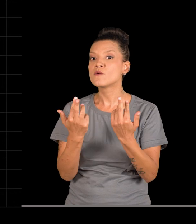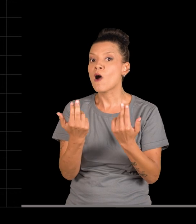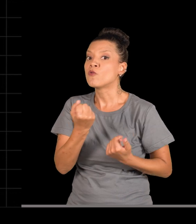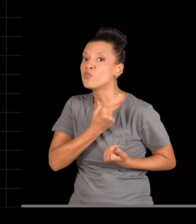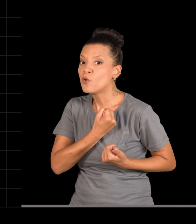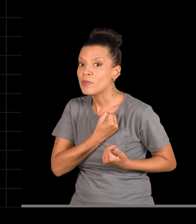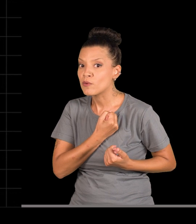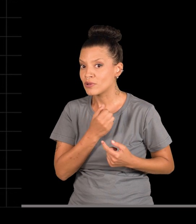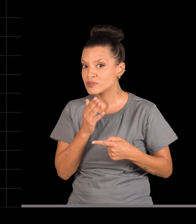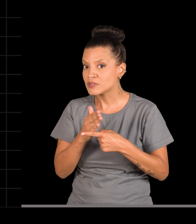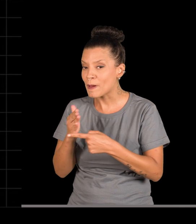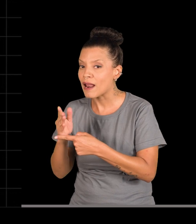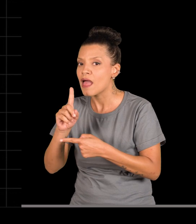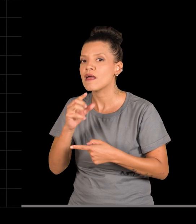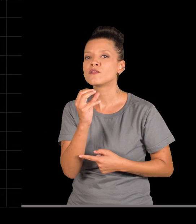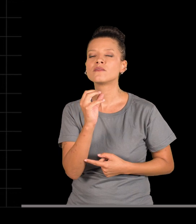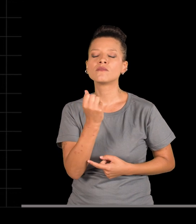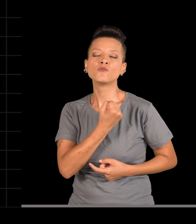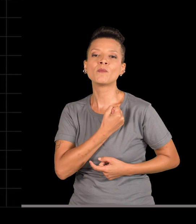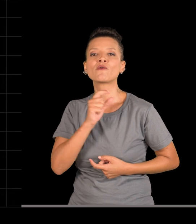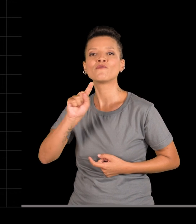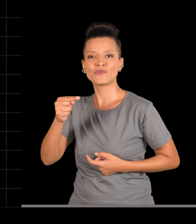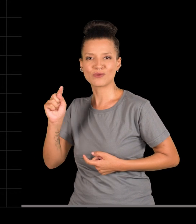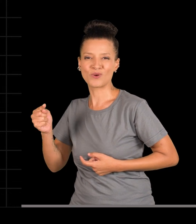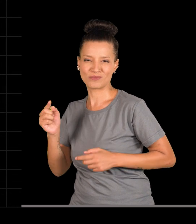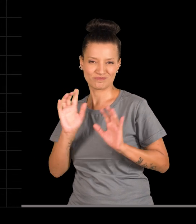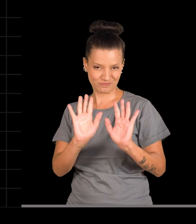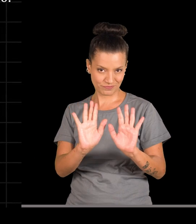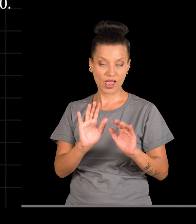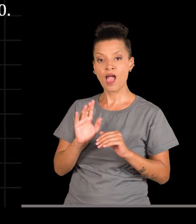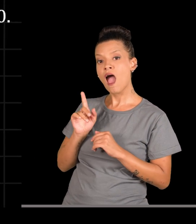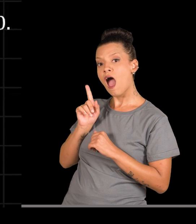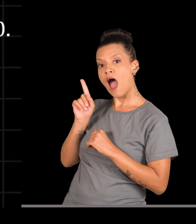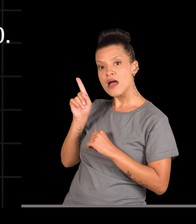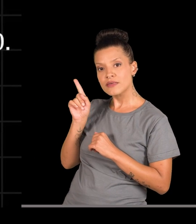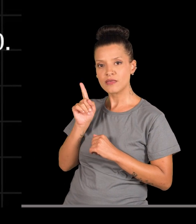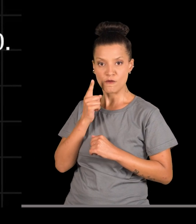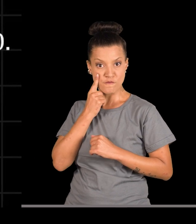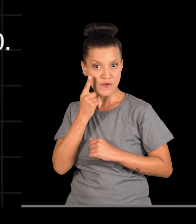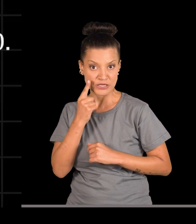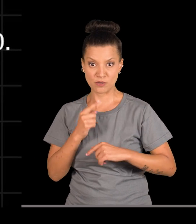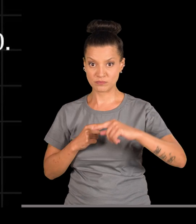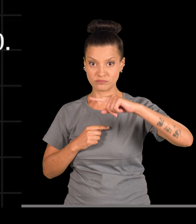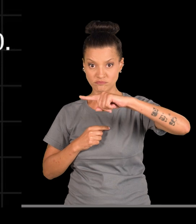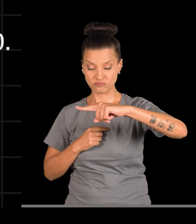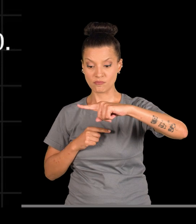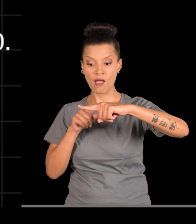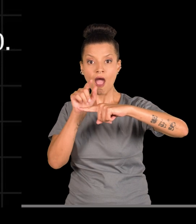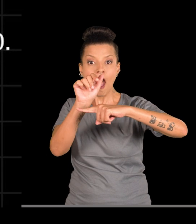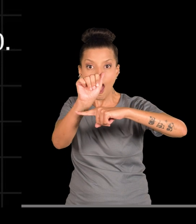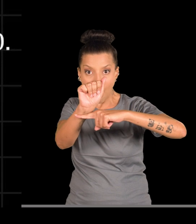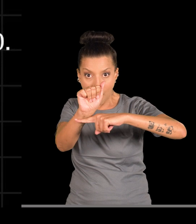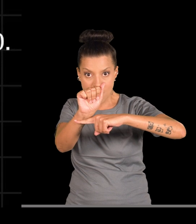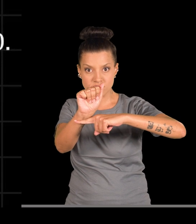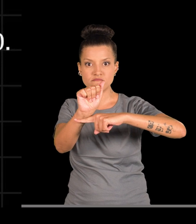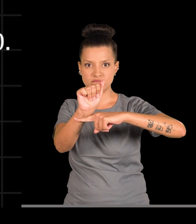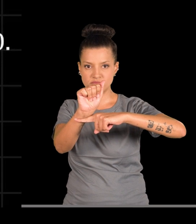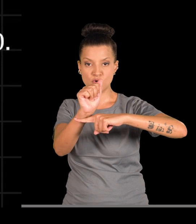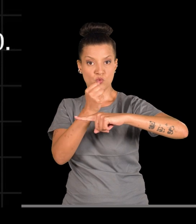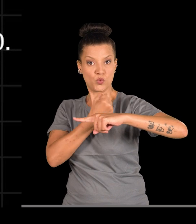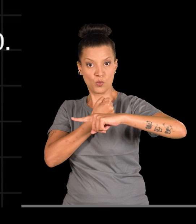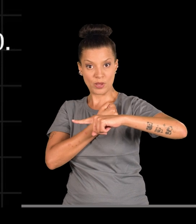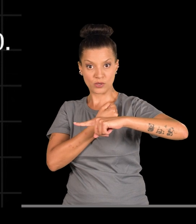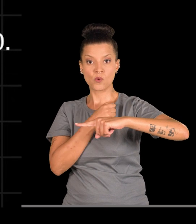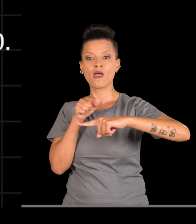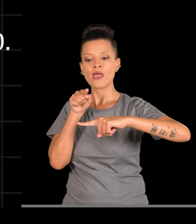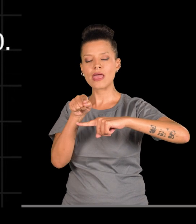aqui, quando a gente tem uma fração nesse tipo aqui, ó, A sobre B, o que acontece? A gente considera o A aqui, ó, a gente chama o A, esse número que está aqui em cima